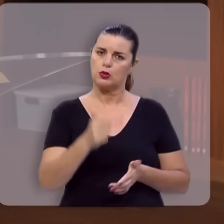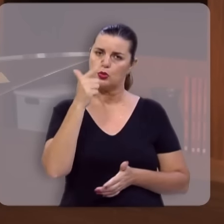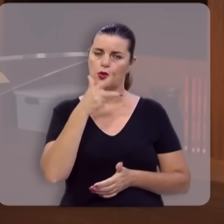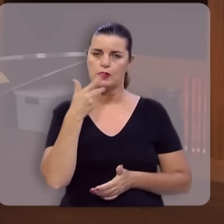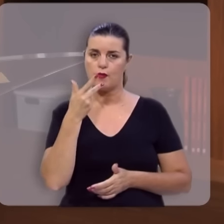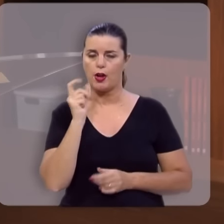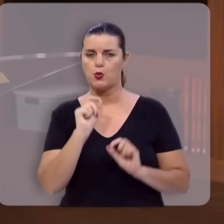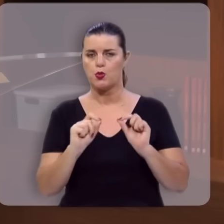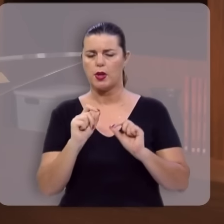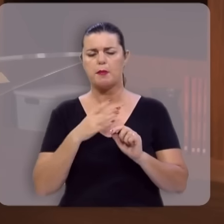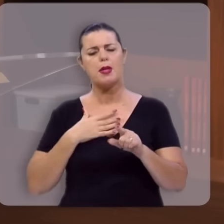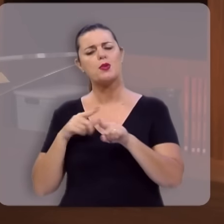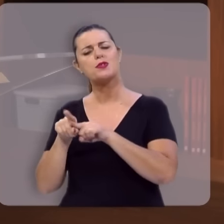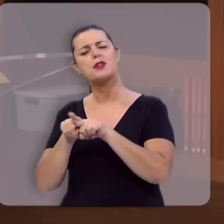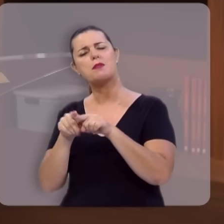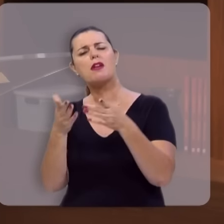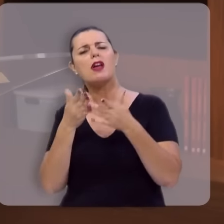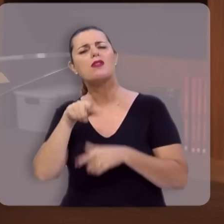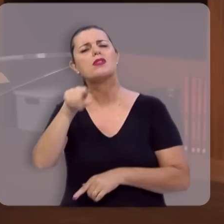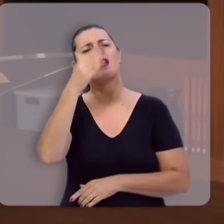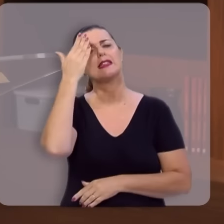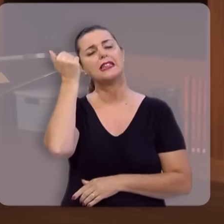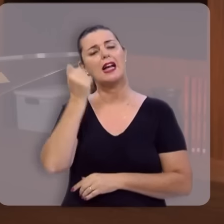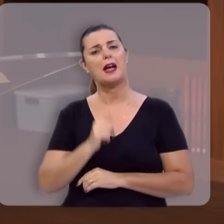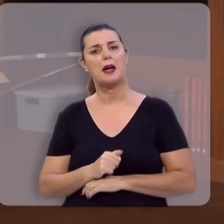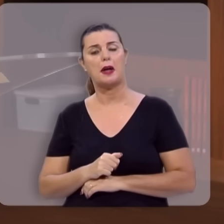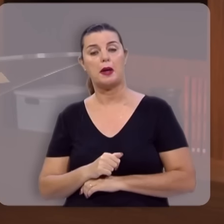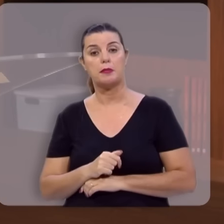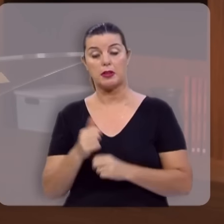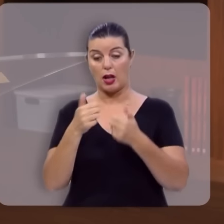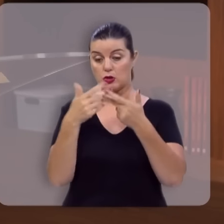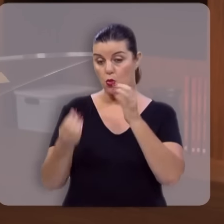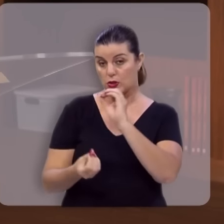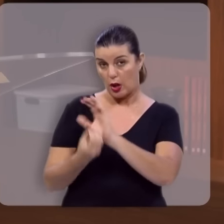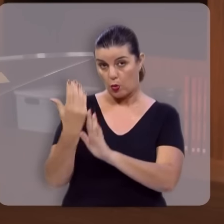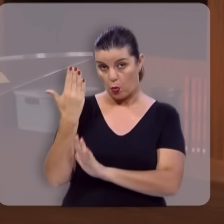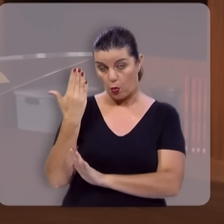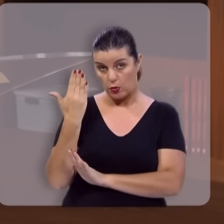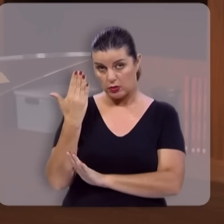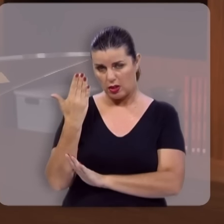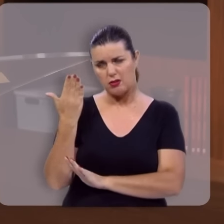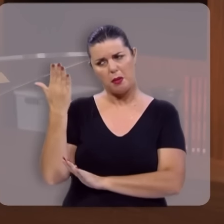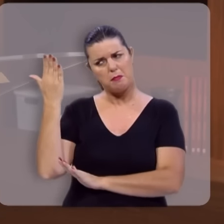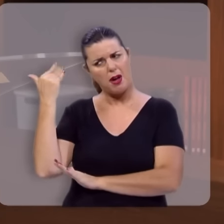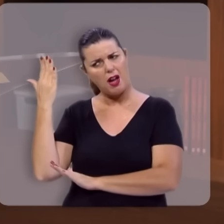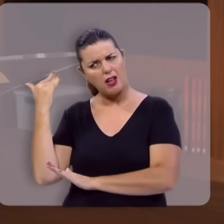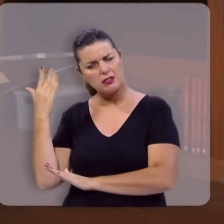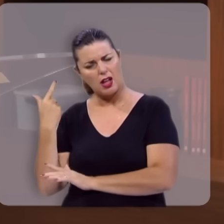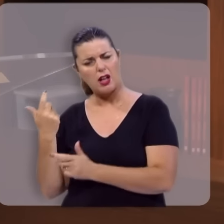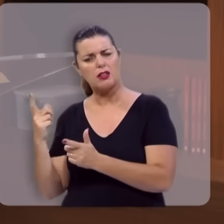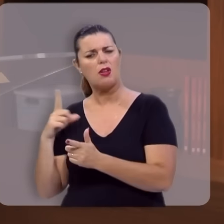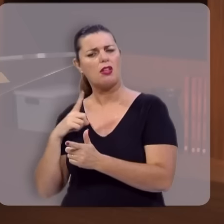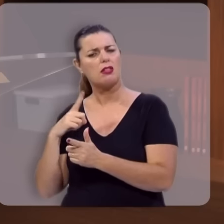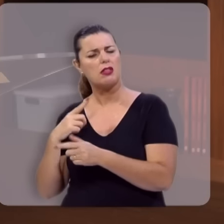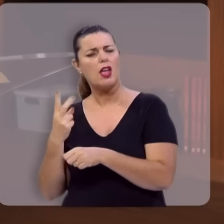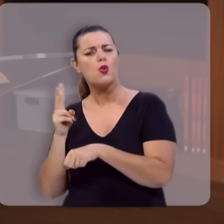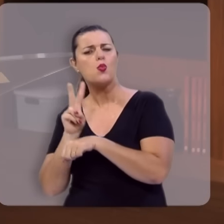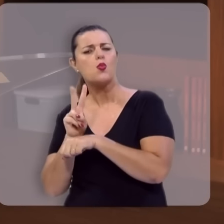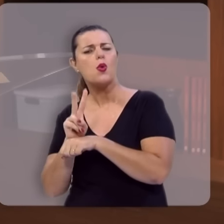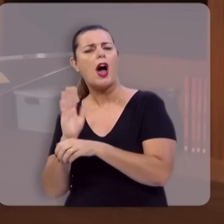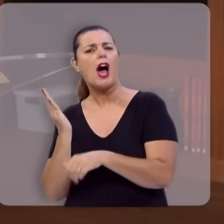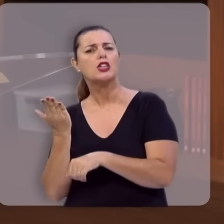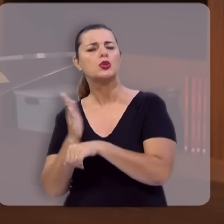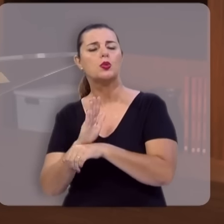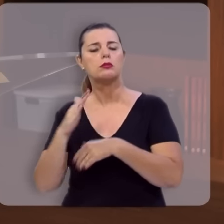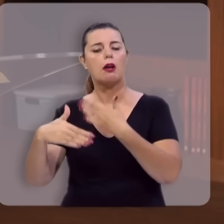ele diz assim: meus irmãos, eu quero que vocês saibam que as coisas que me aconteceram têm antes contribuído para o progresso